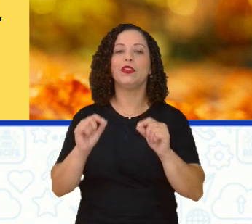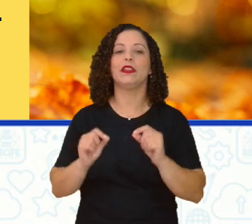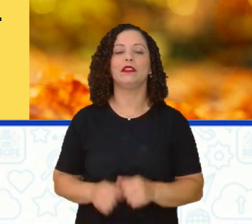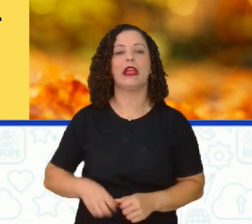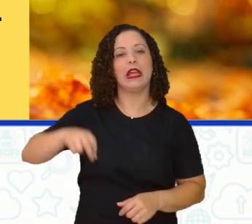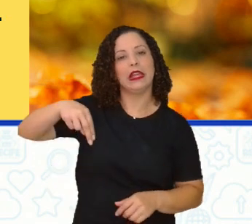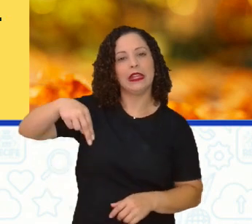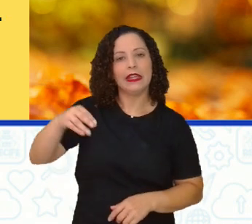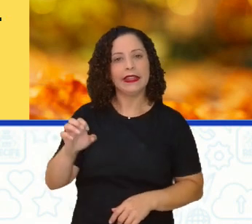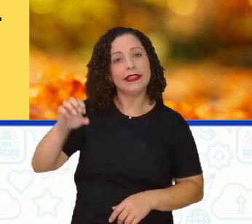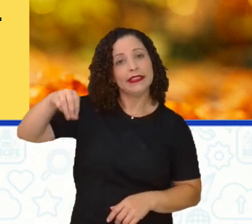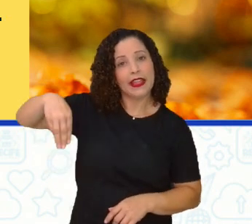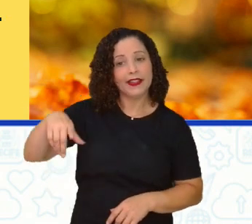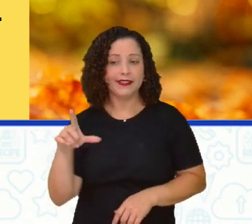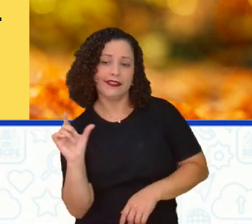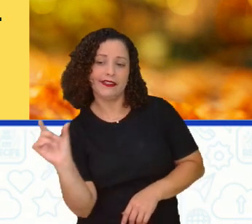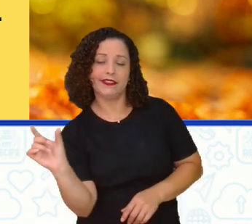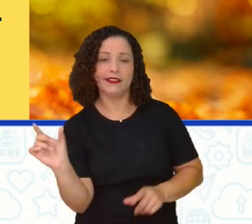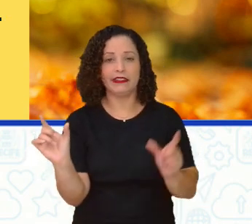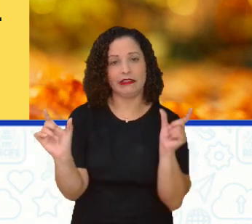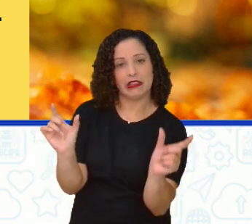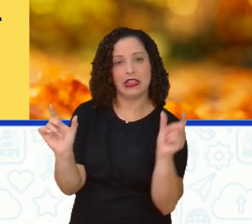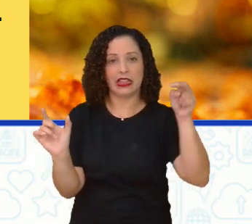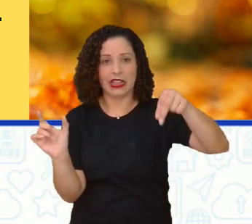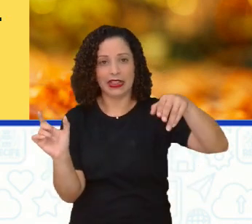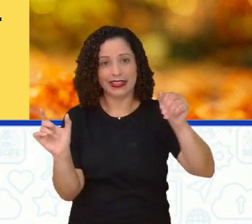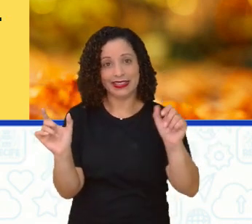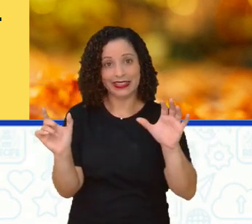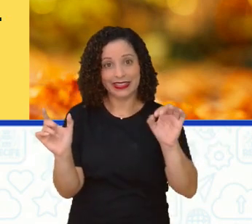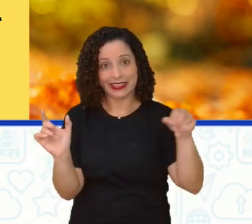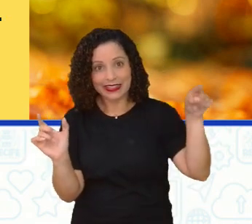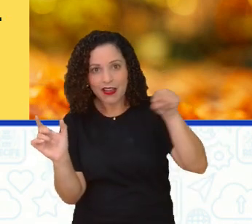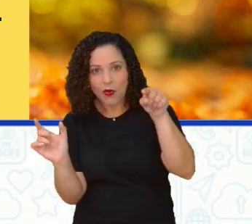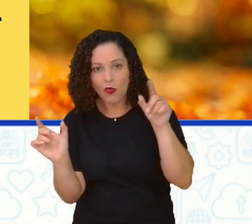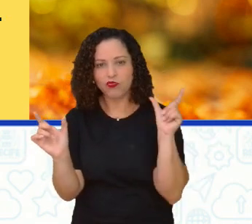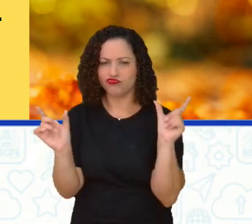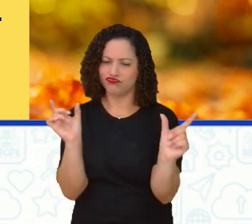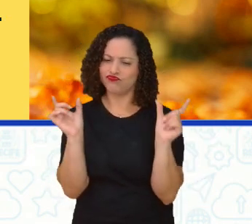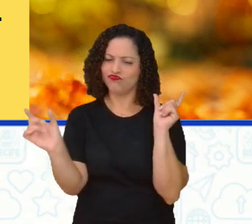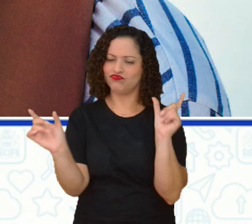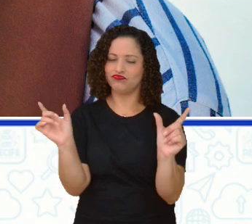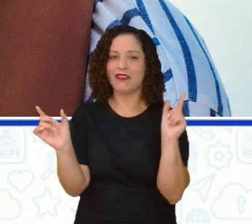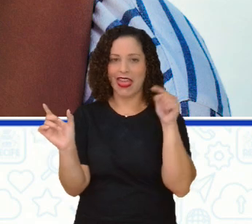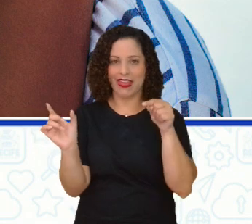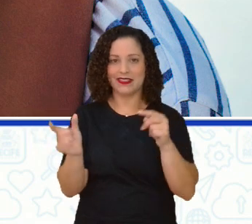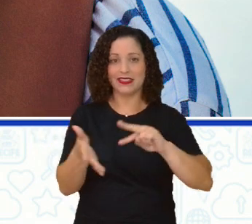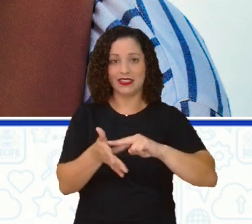nem, não é? Nas orações. Estão fazendo o papel do advérbio de negação.